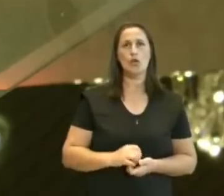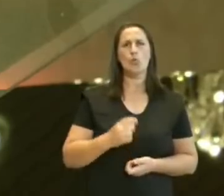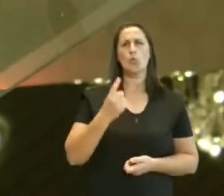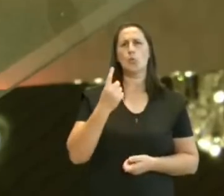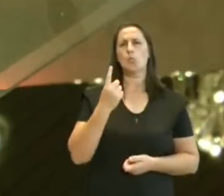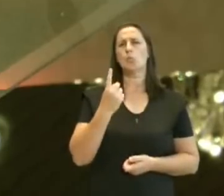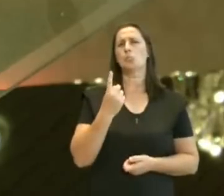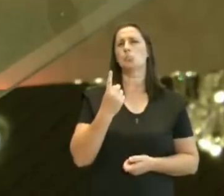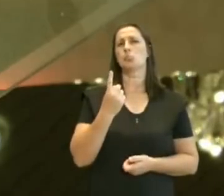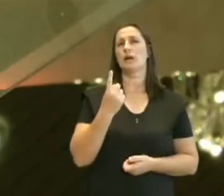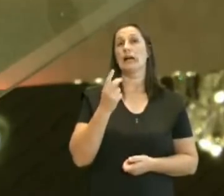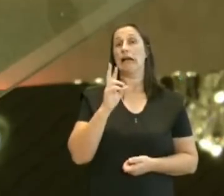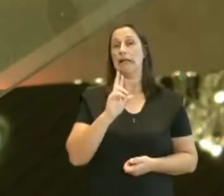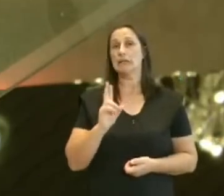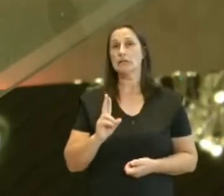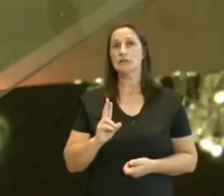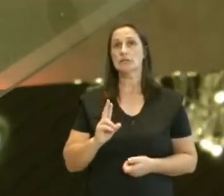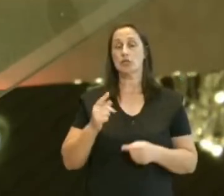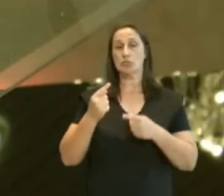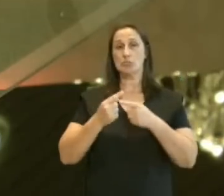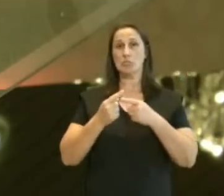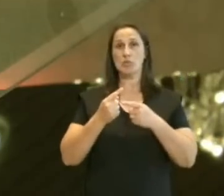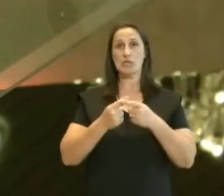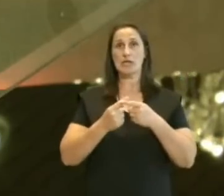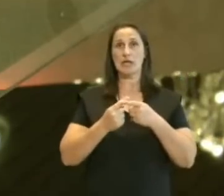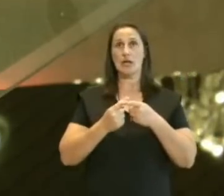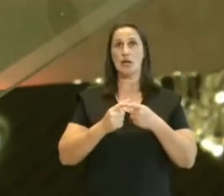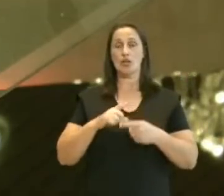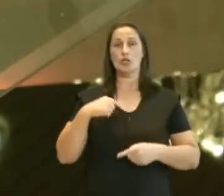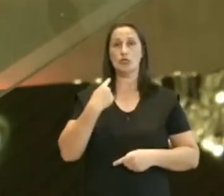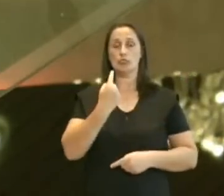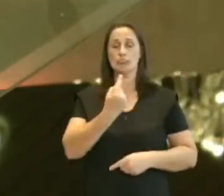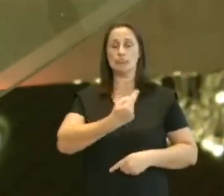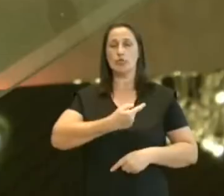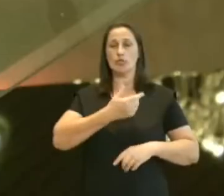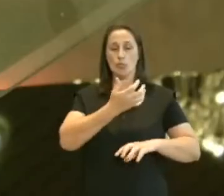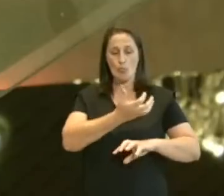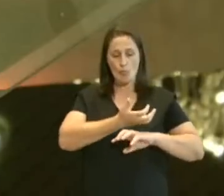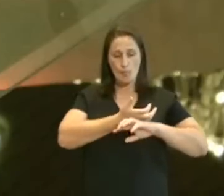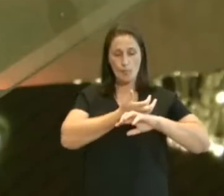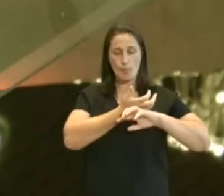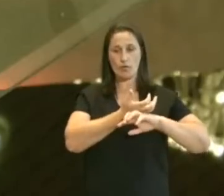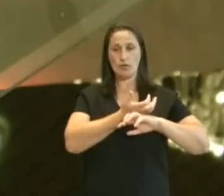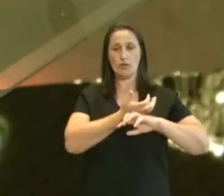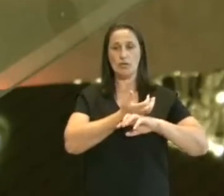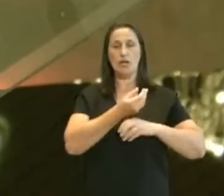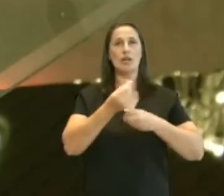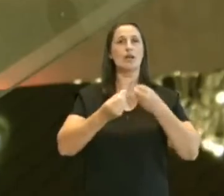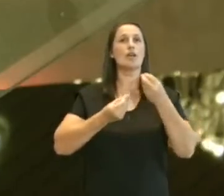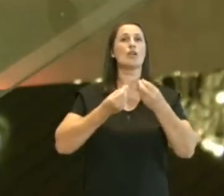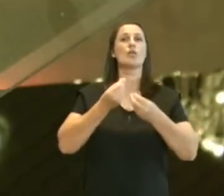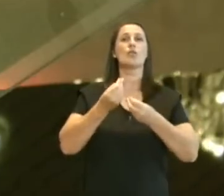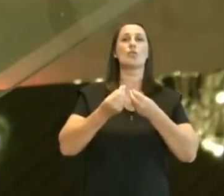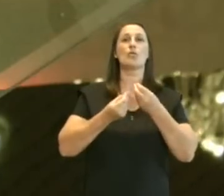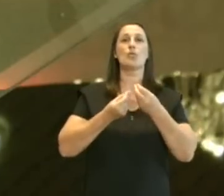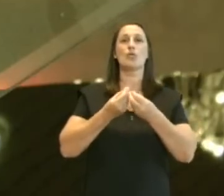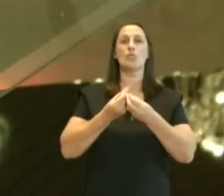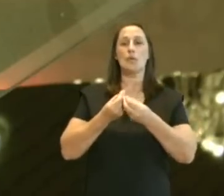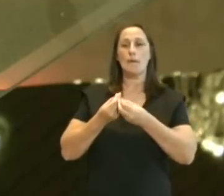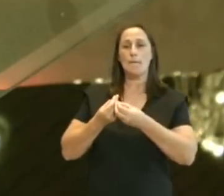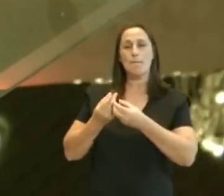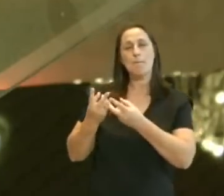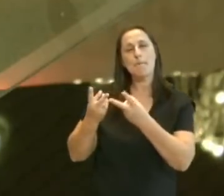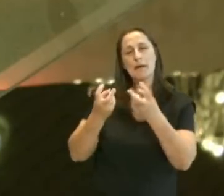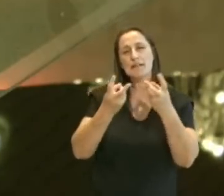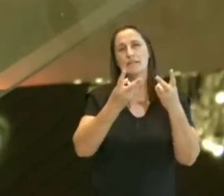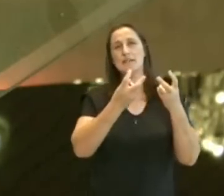permanecemos em nossas cinzas é a maneira como nós percebemos a nossa realidade.